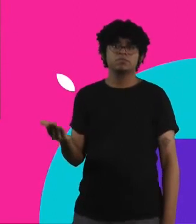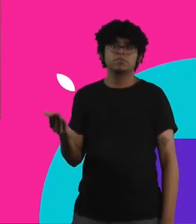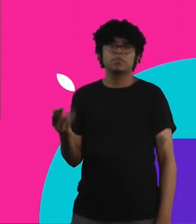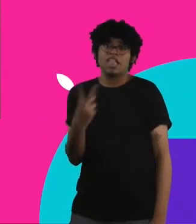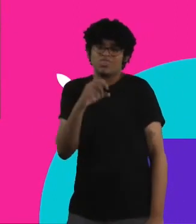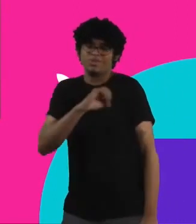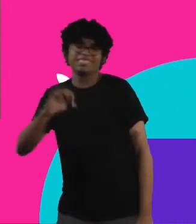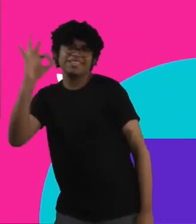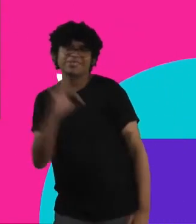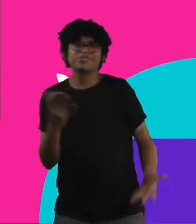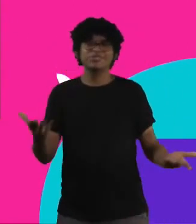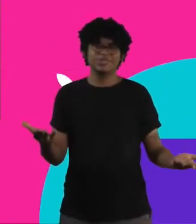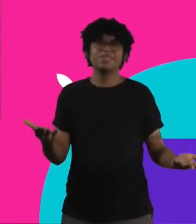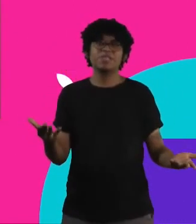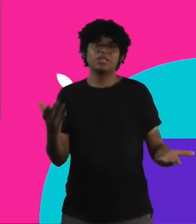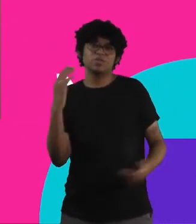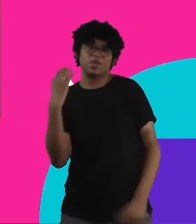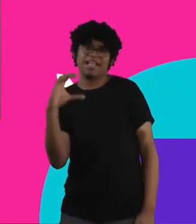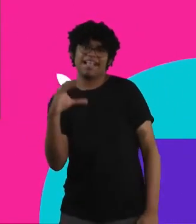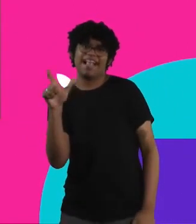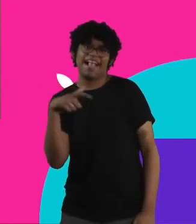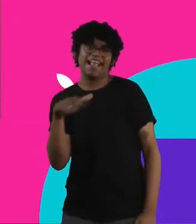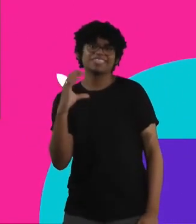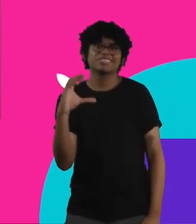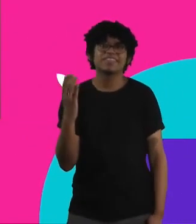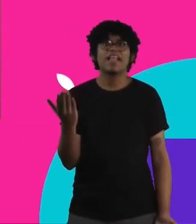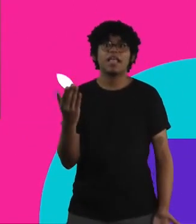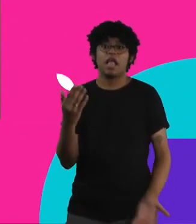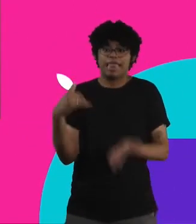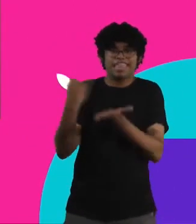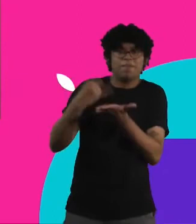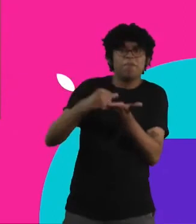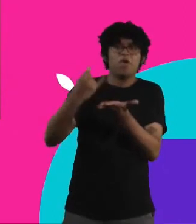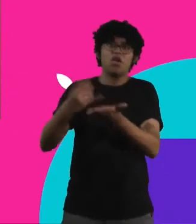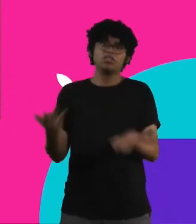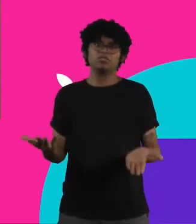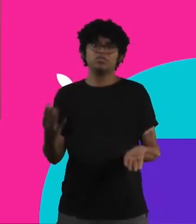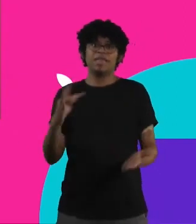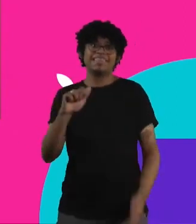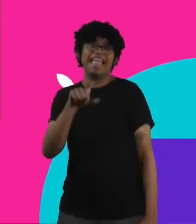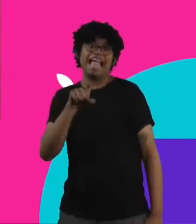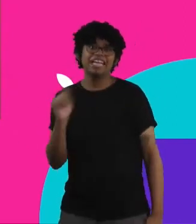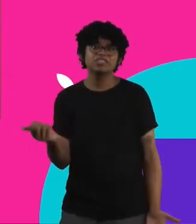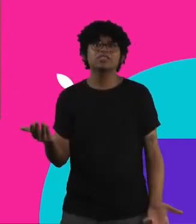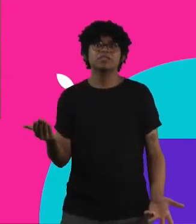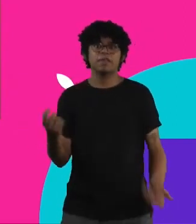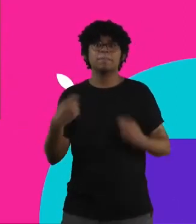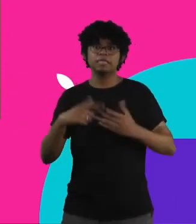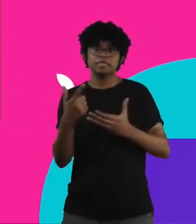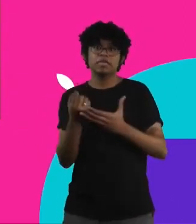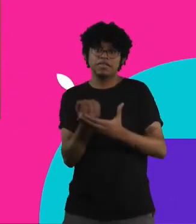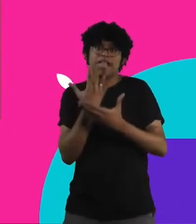do cartão de crédito, é a taxa de não sei o que lá. Então, assim, as pessoas precisam de letramento